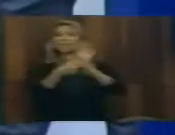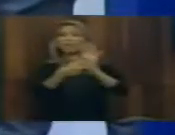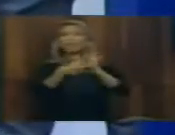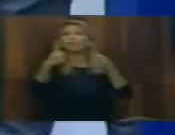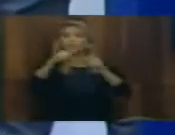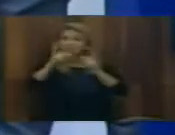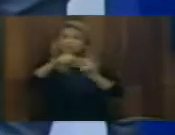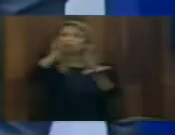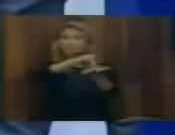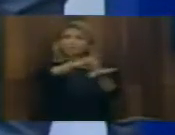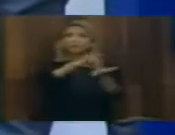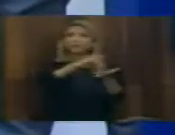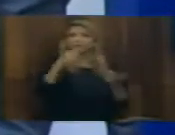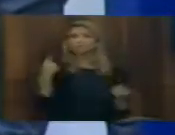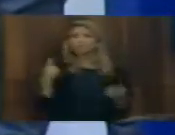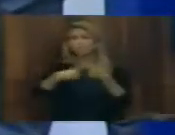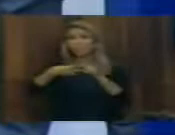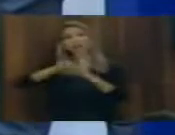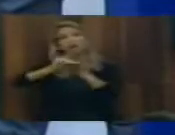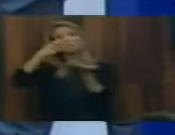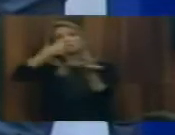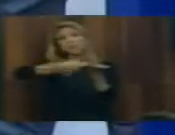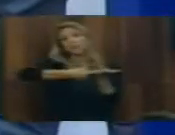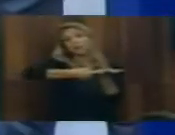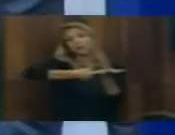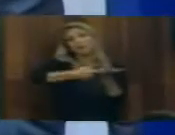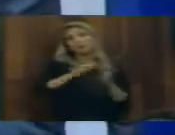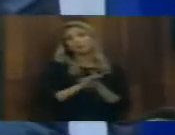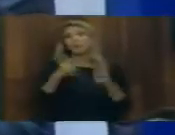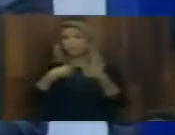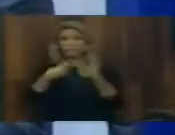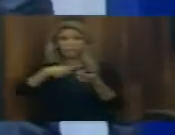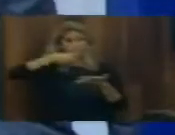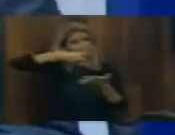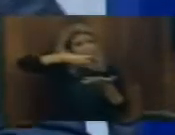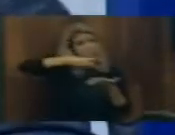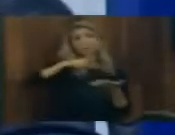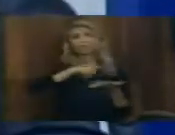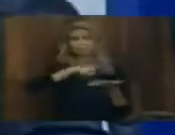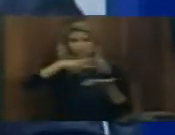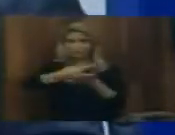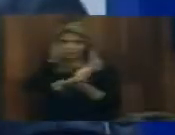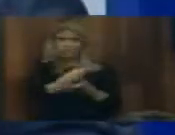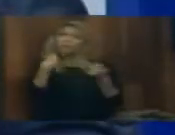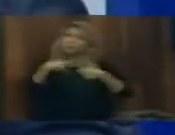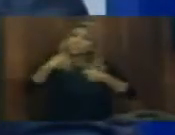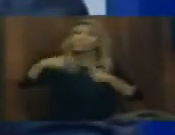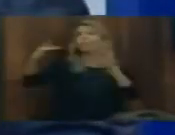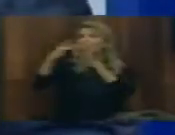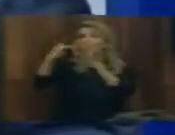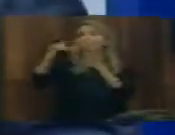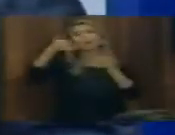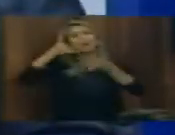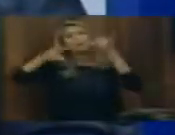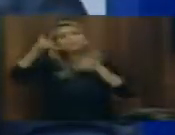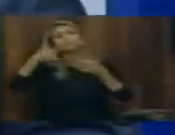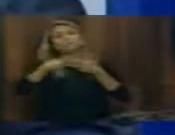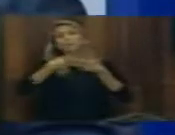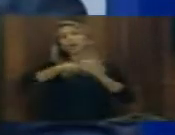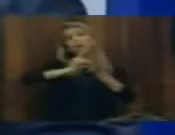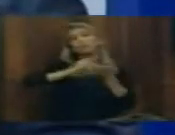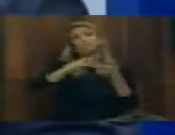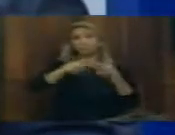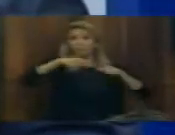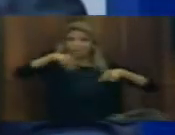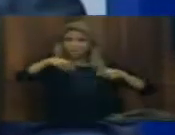determinado, o que foi acordado. Se achou alguma coisa no projeto que não estava adequado, entrasse em contato, porque essa casa aqui